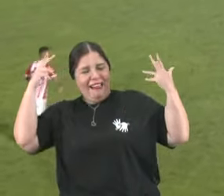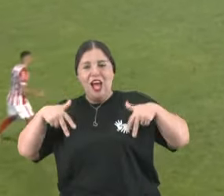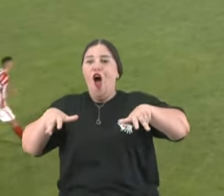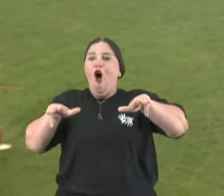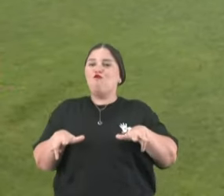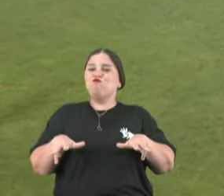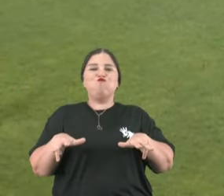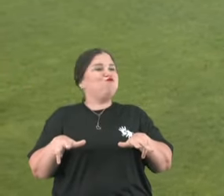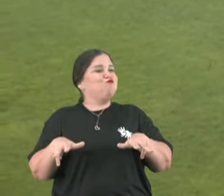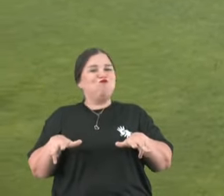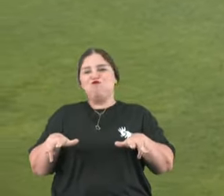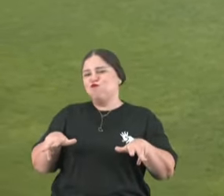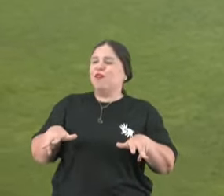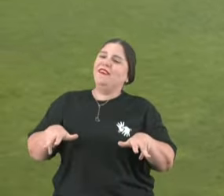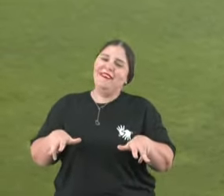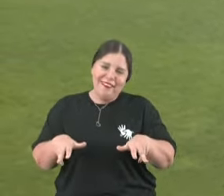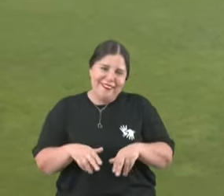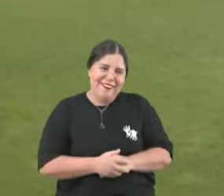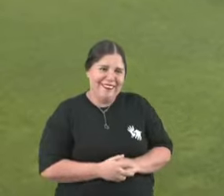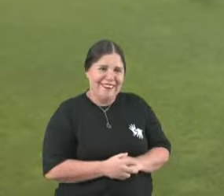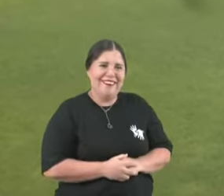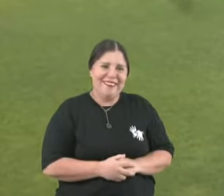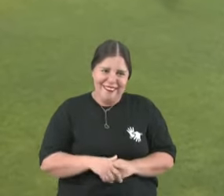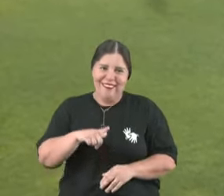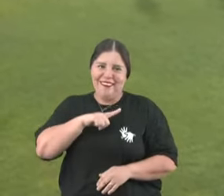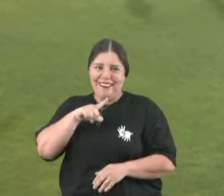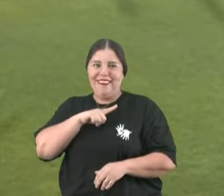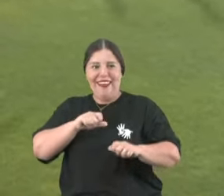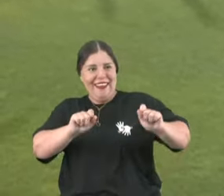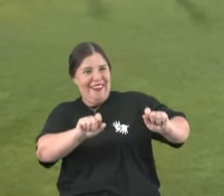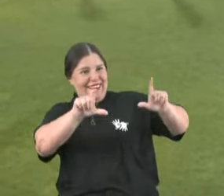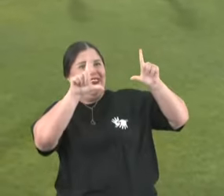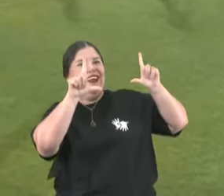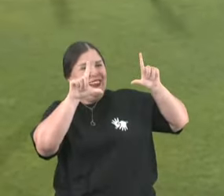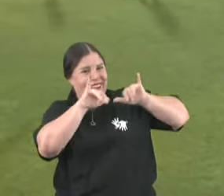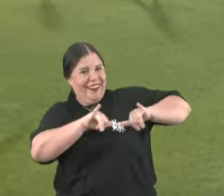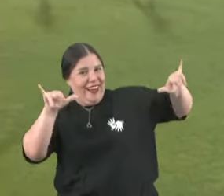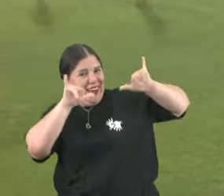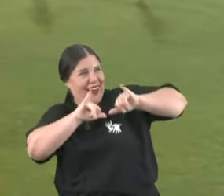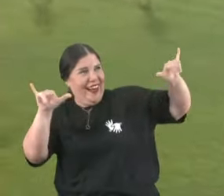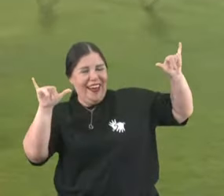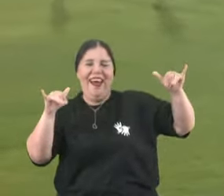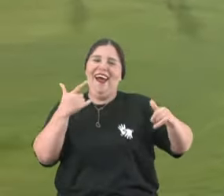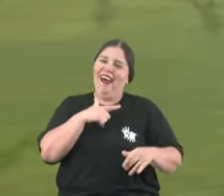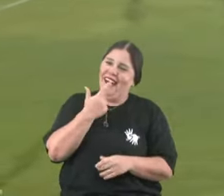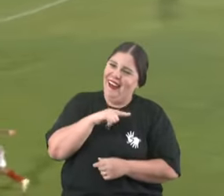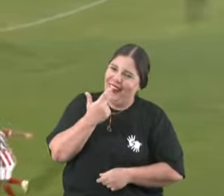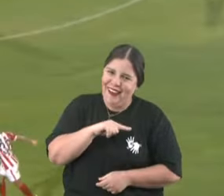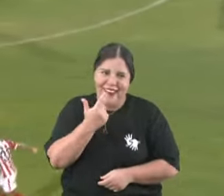na... Foi, rapaz. Na placa de publicidade, né? Lá do atacadista. É.